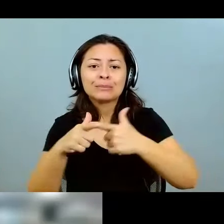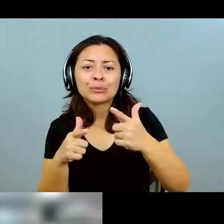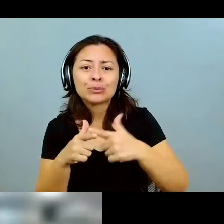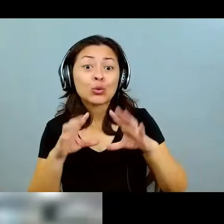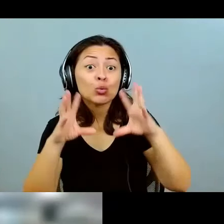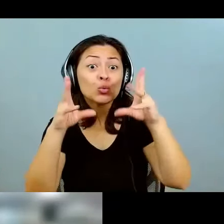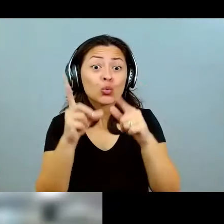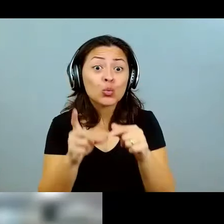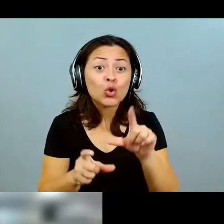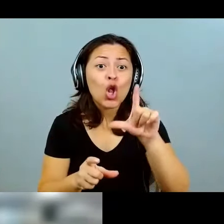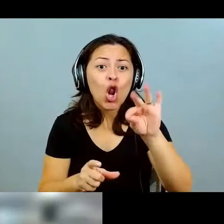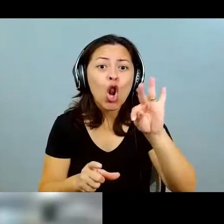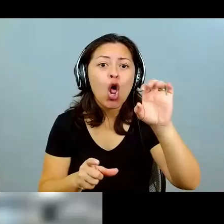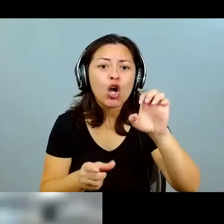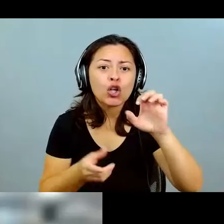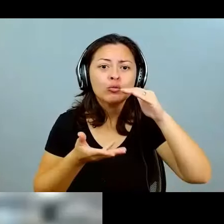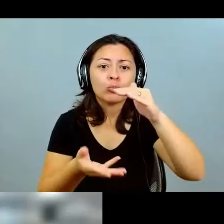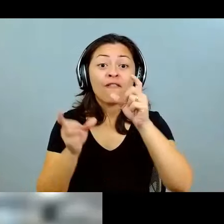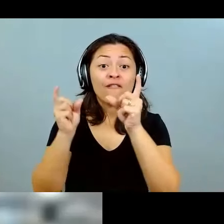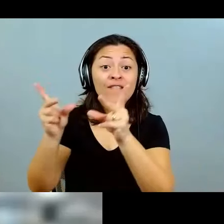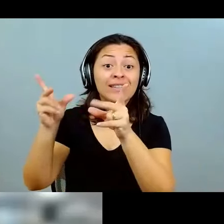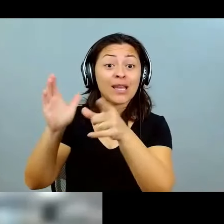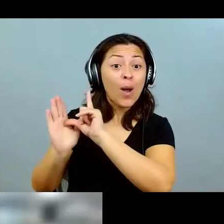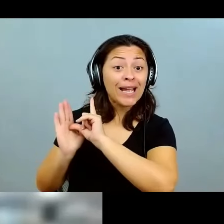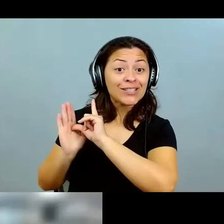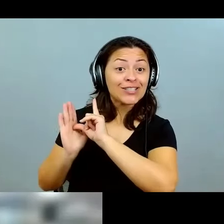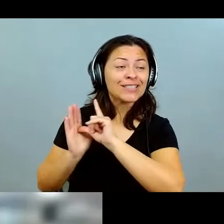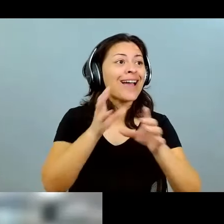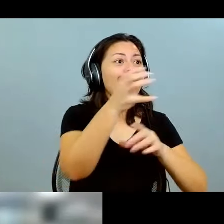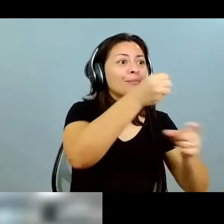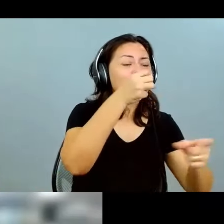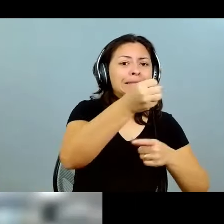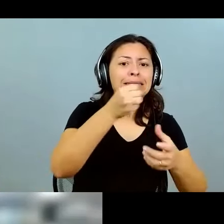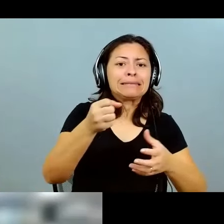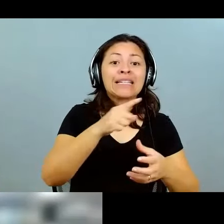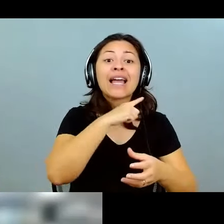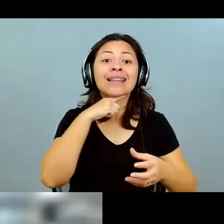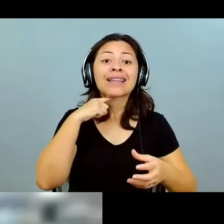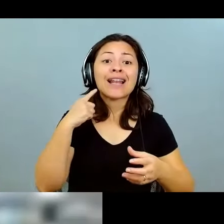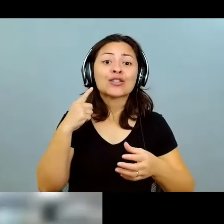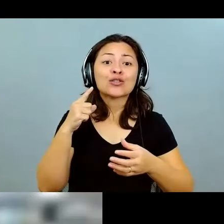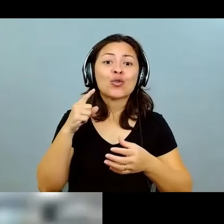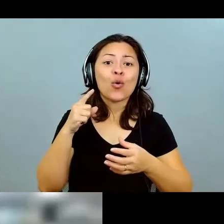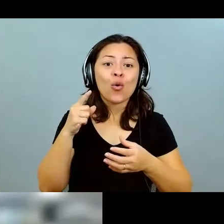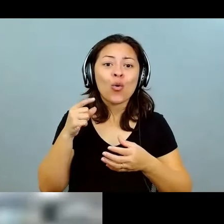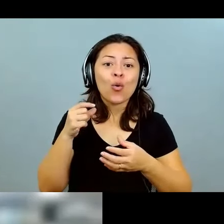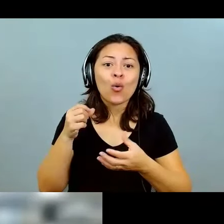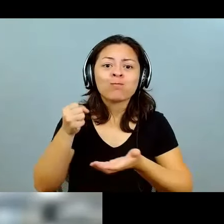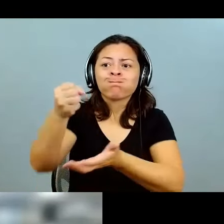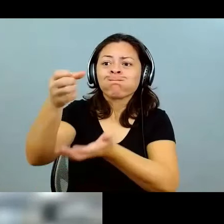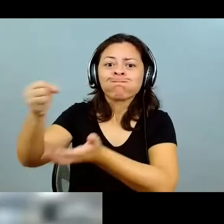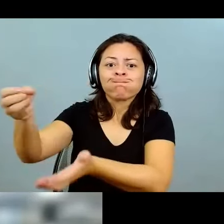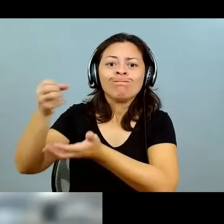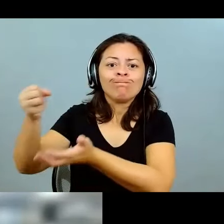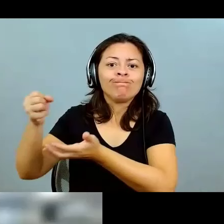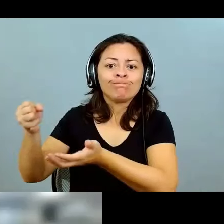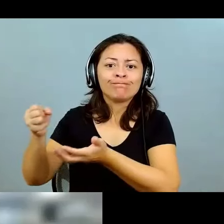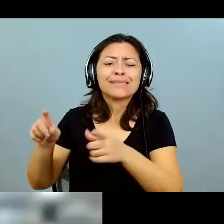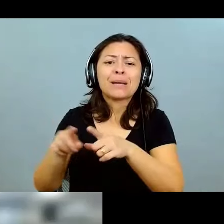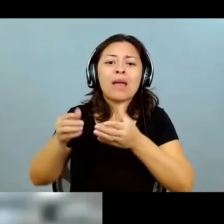que nós tinha vendido já E aí então atrasou um pouco a entrega pela falta do produto disponível no momento e aí tive atraso de